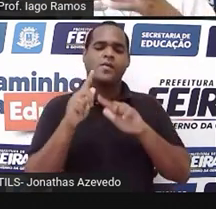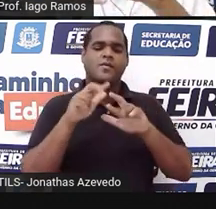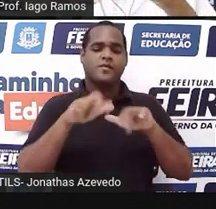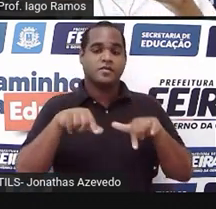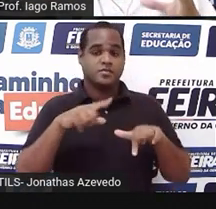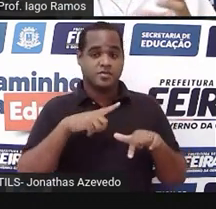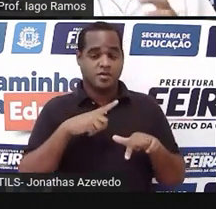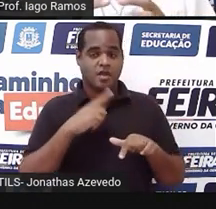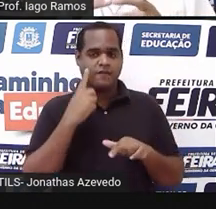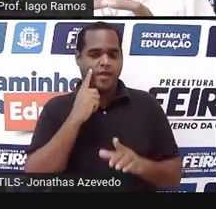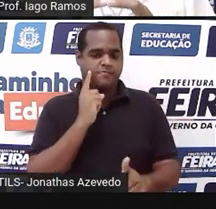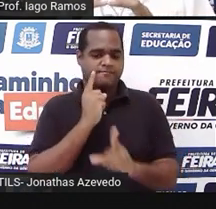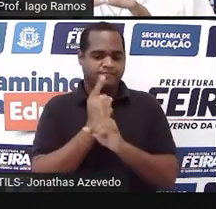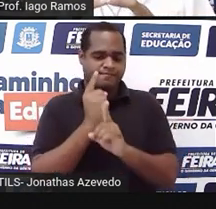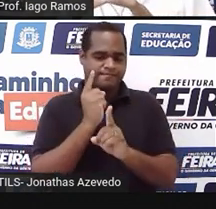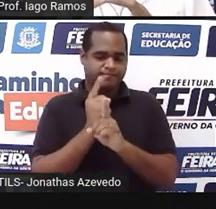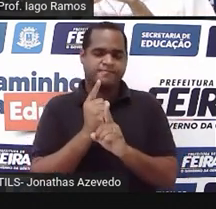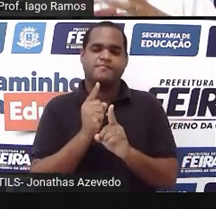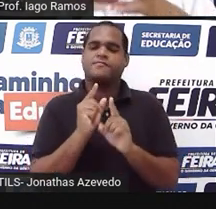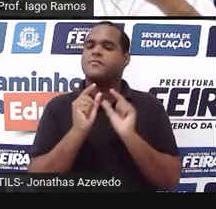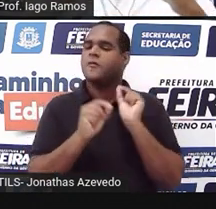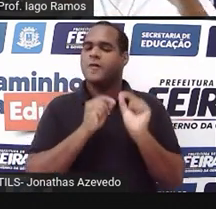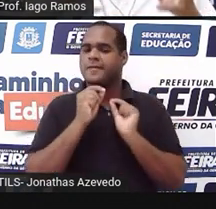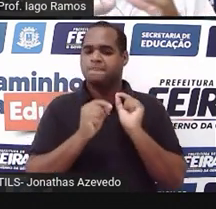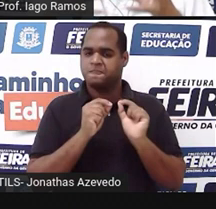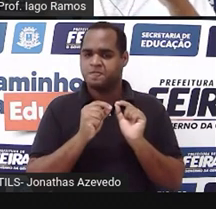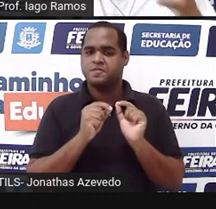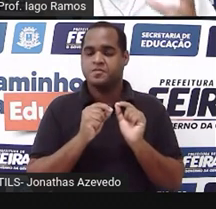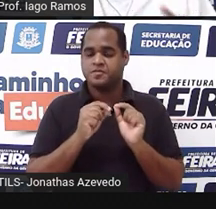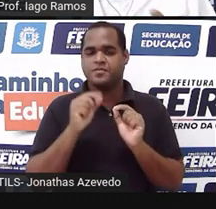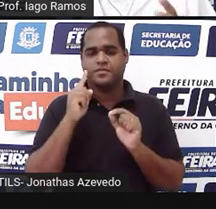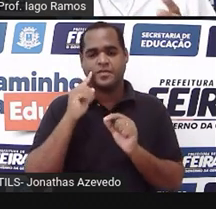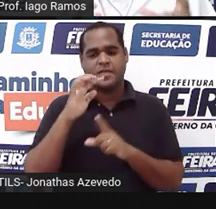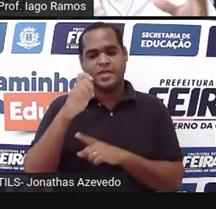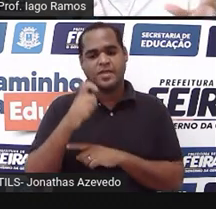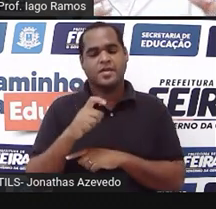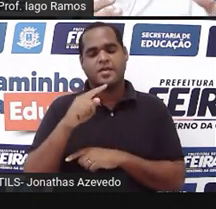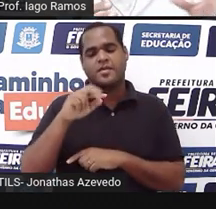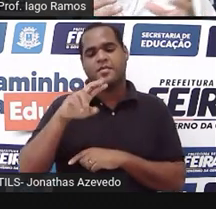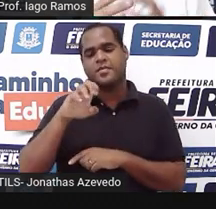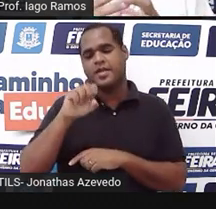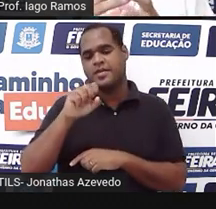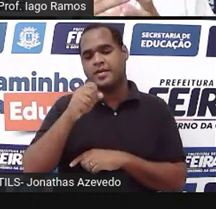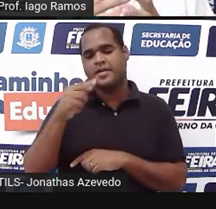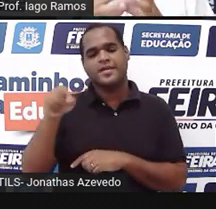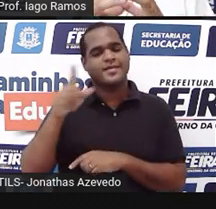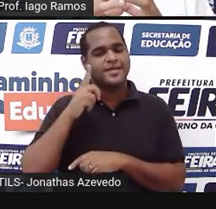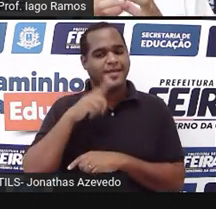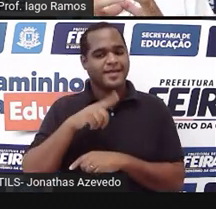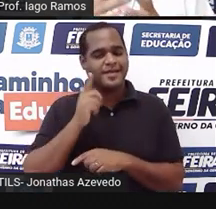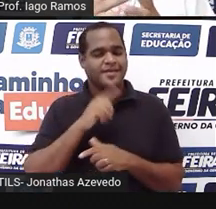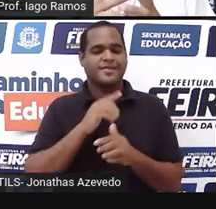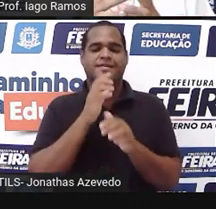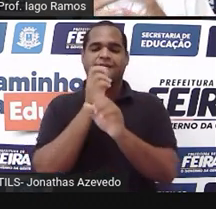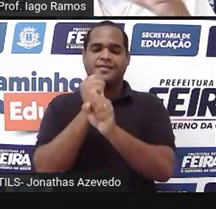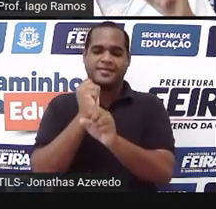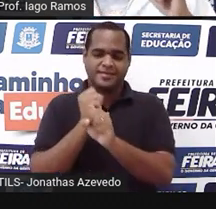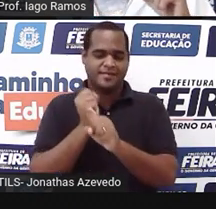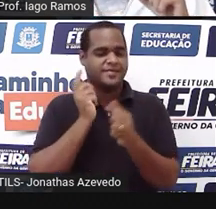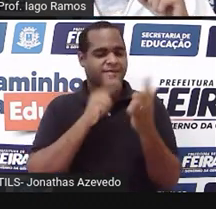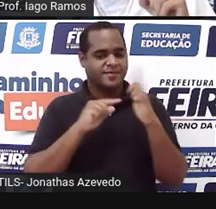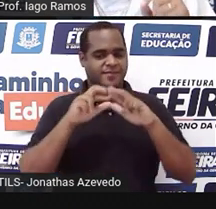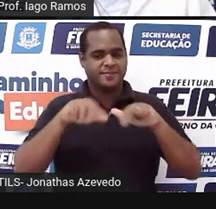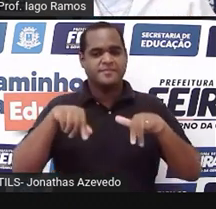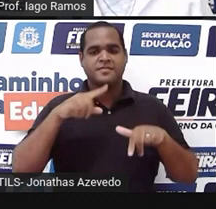em uma expressão tá E essa expressão vai me servir para calcular a área de qualquer trapézio beleza